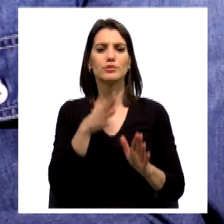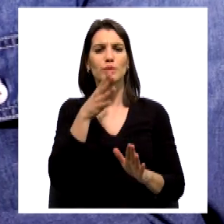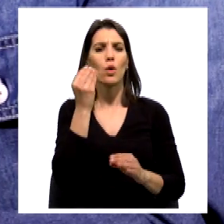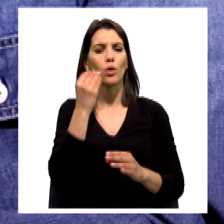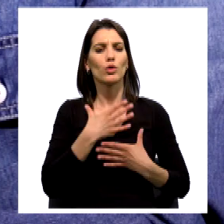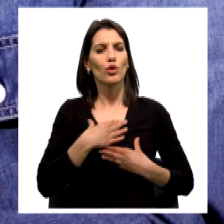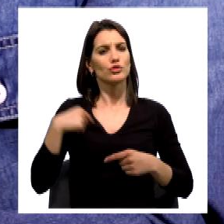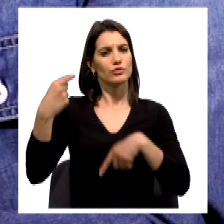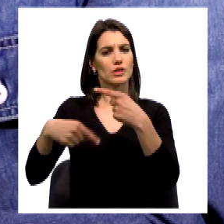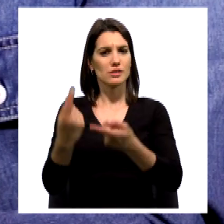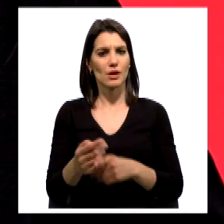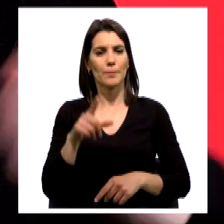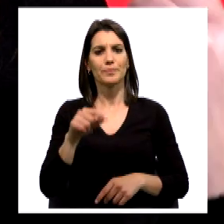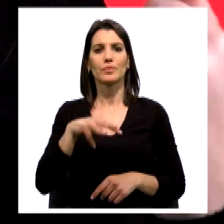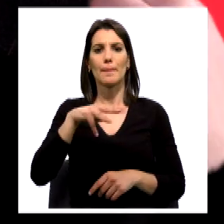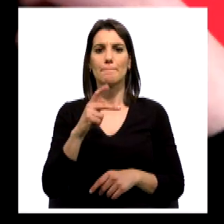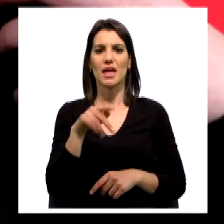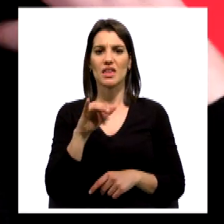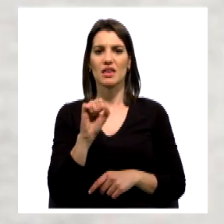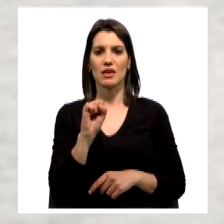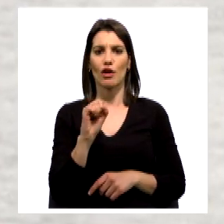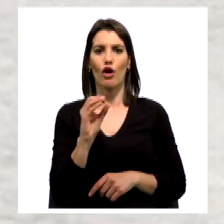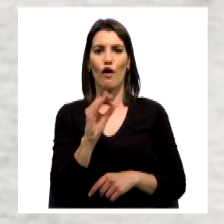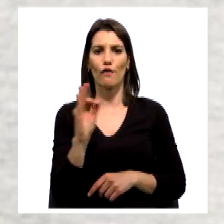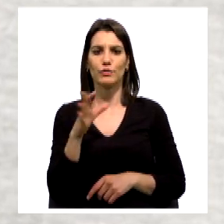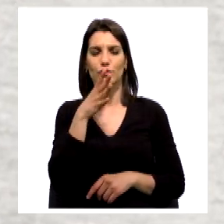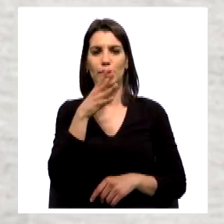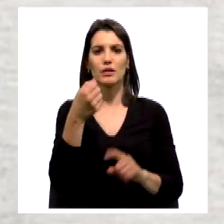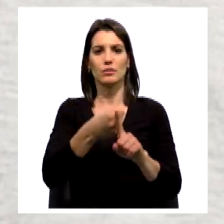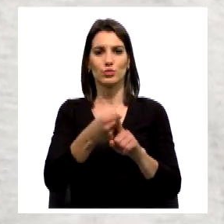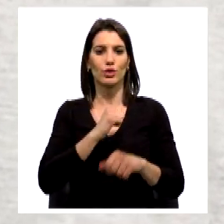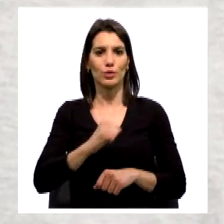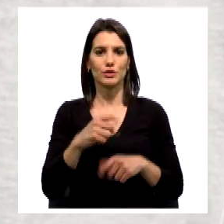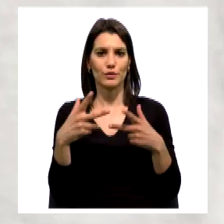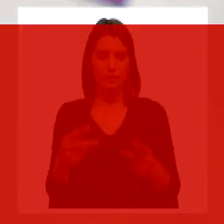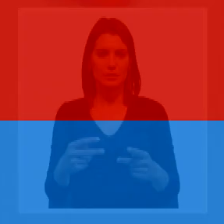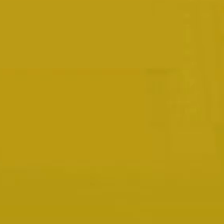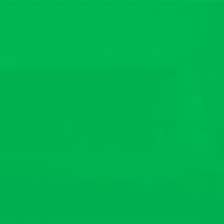definem os gostos de uma geração. E o Making of mostra a luta contra a violência.